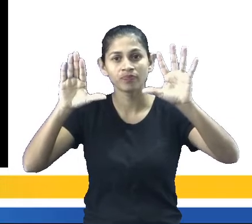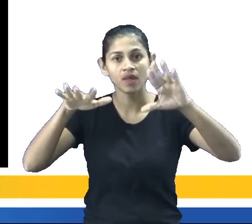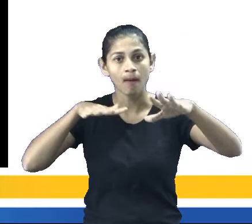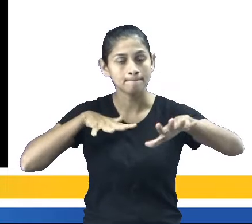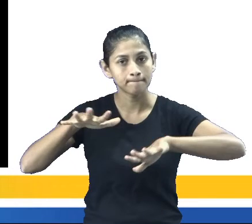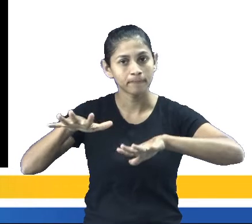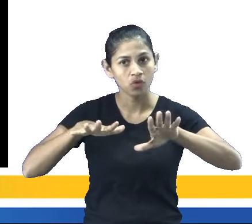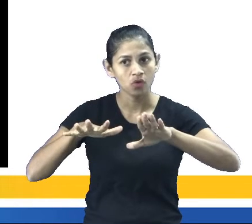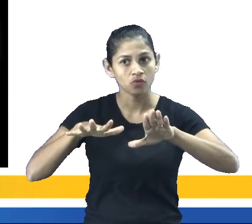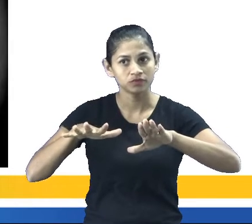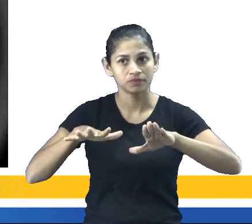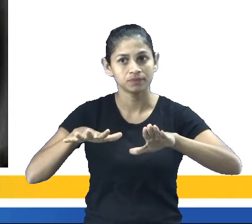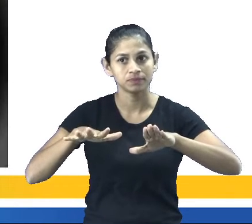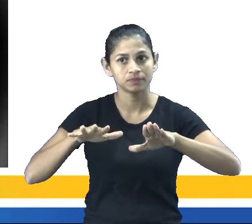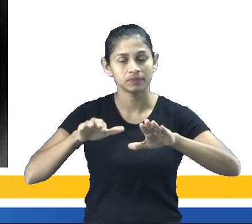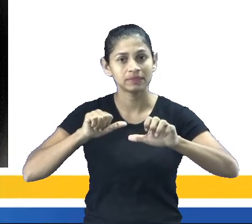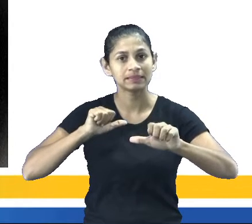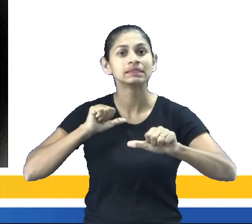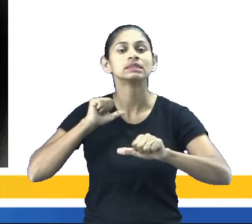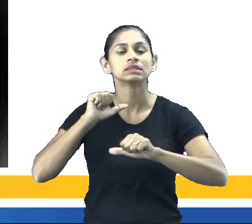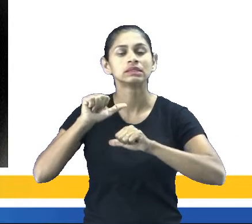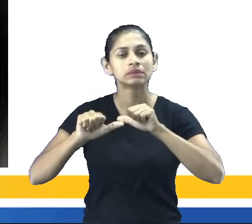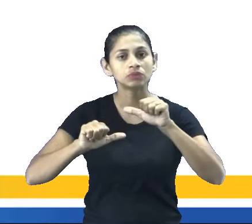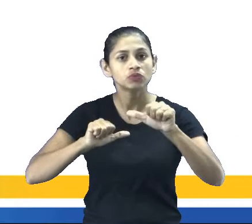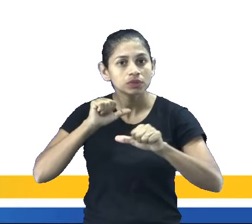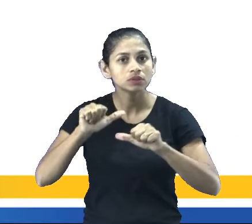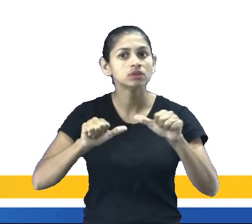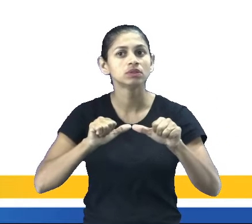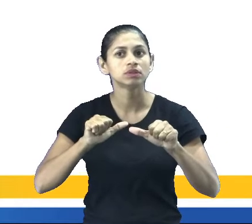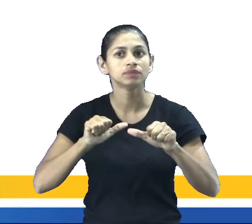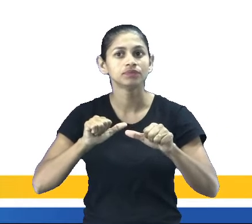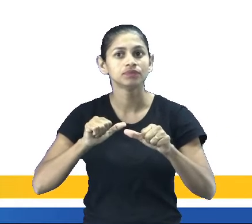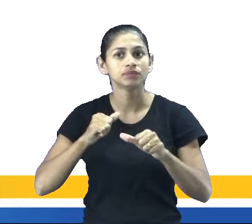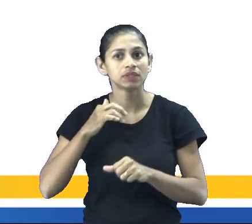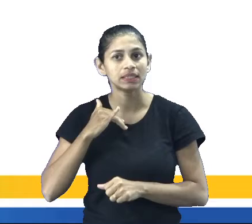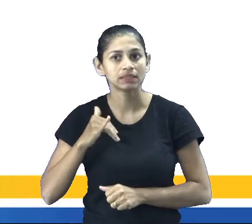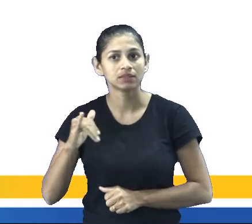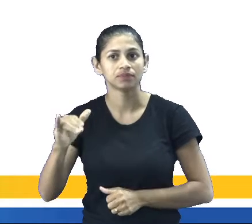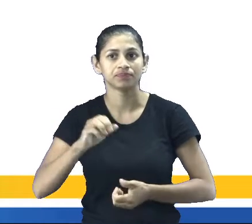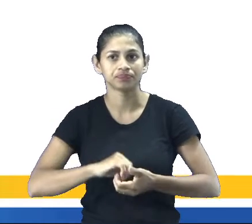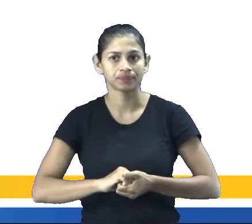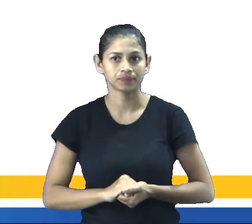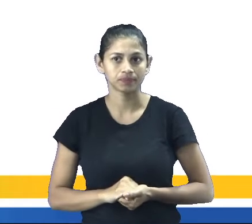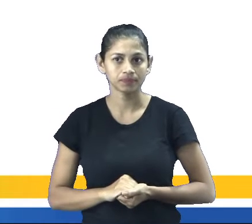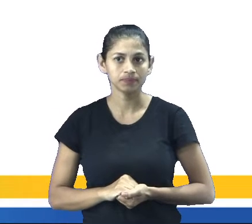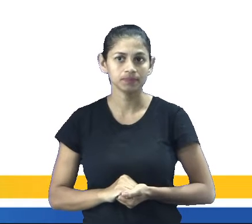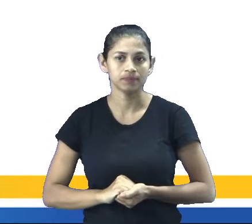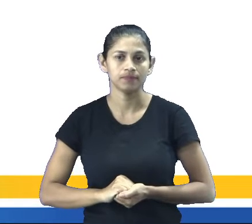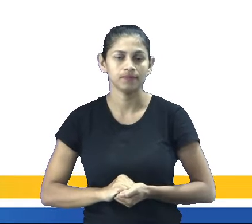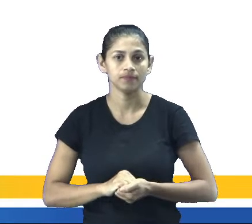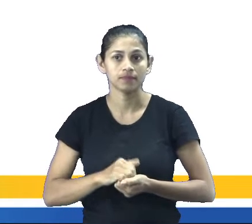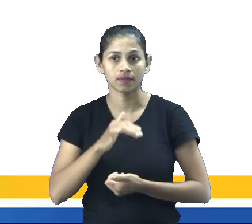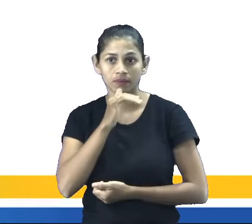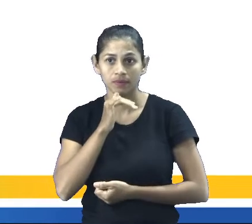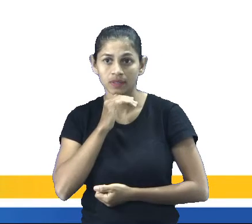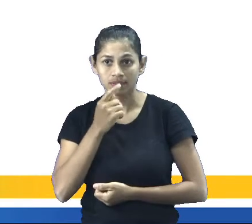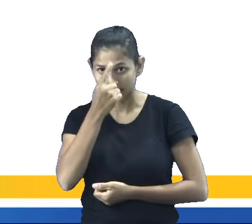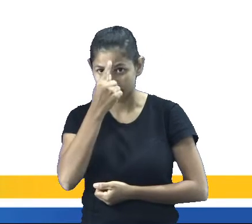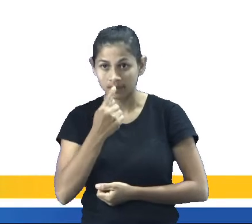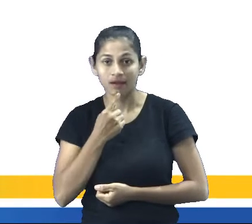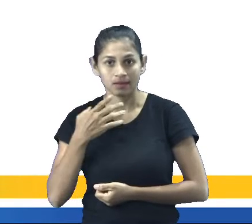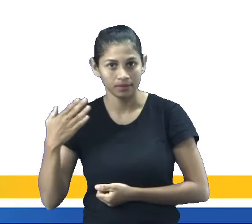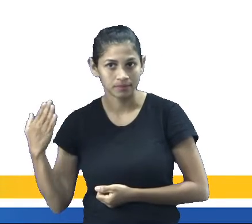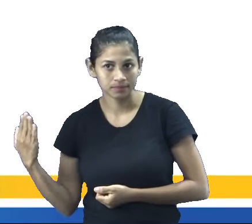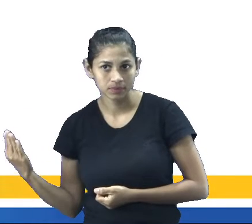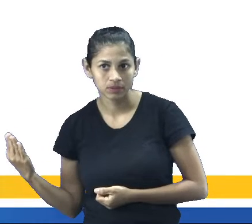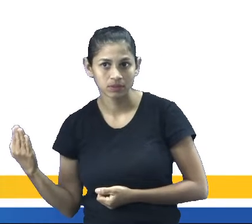geradoras de energia elétrica. Vamos entender isso aqui um pouco melhor. Então aqui, ó, a gente tem um reator, onde vai acontecer